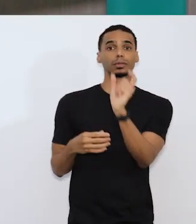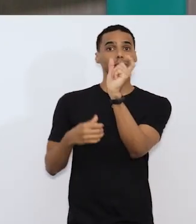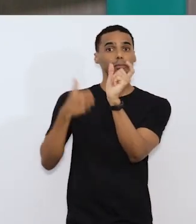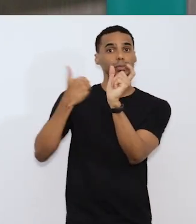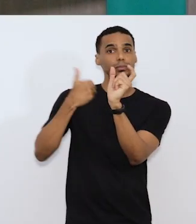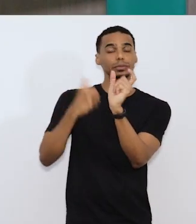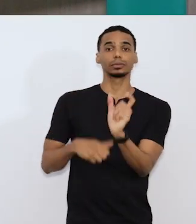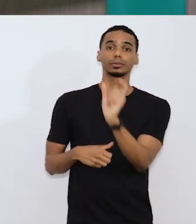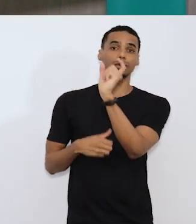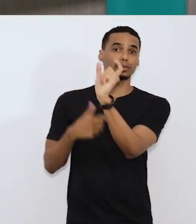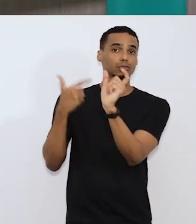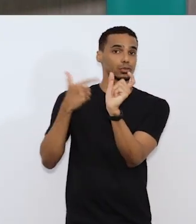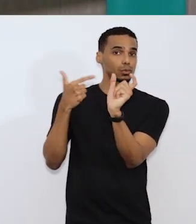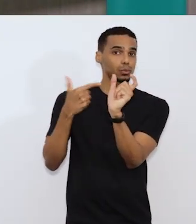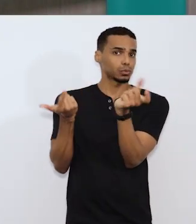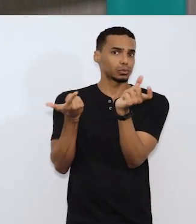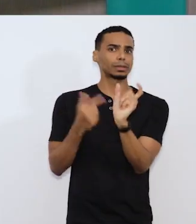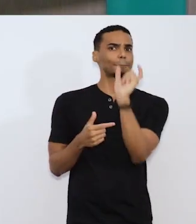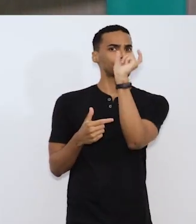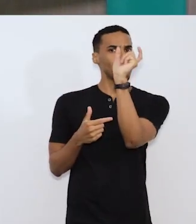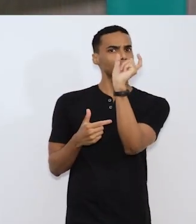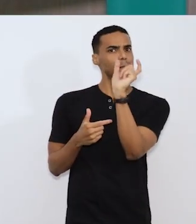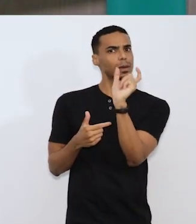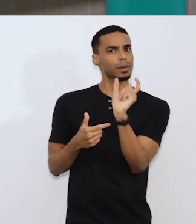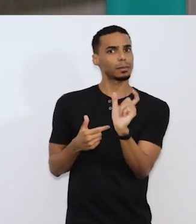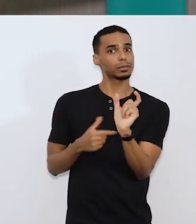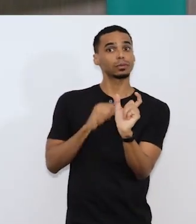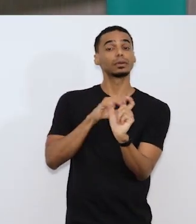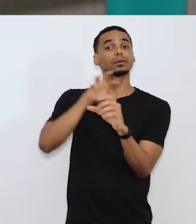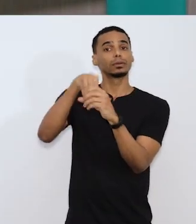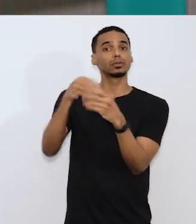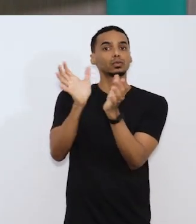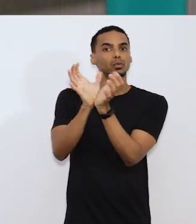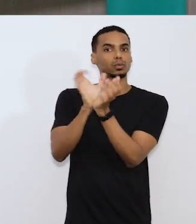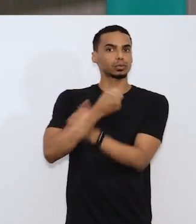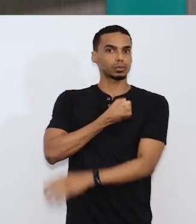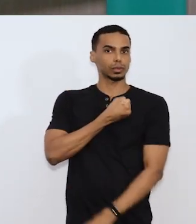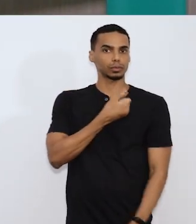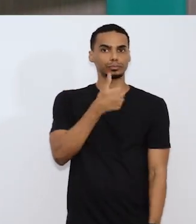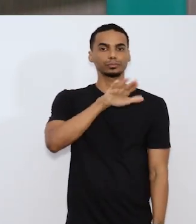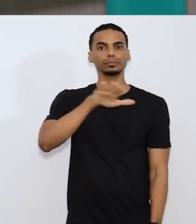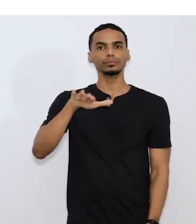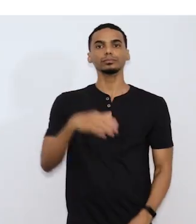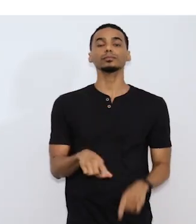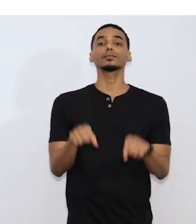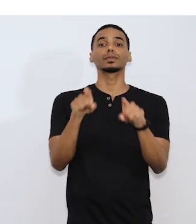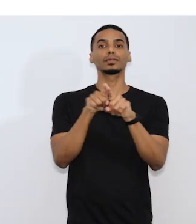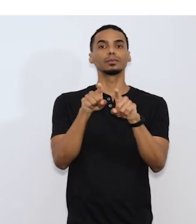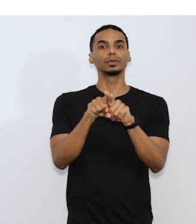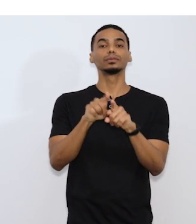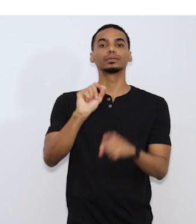eu tenho a palavra segundo. Essas palavras pertencem à classe dos numerais. A classe dos